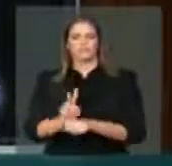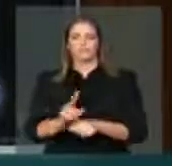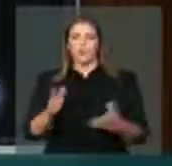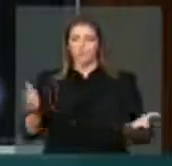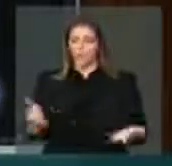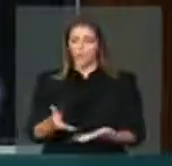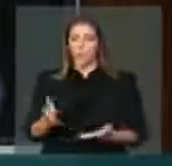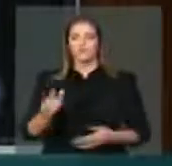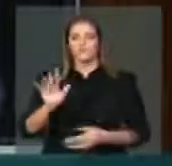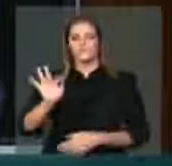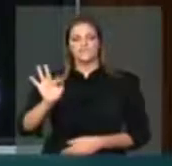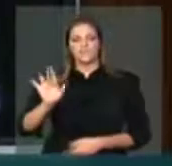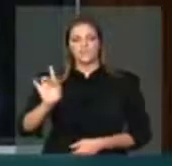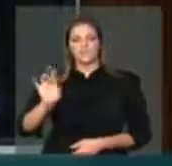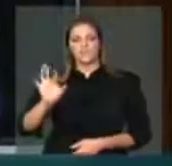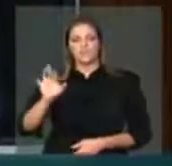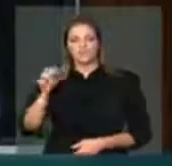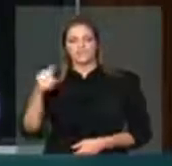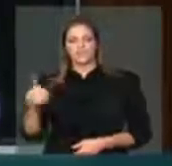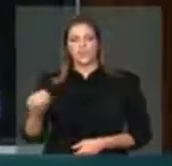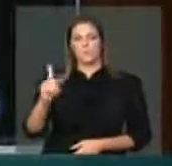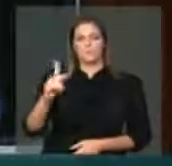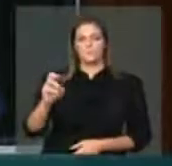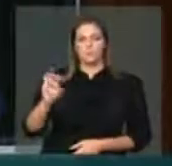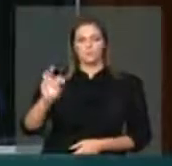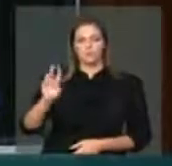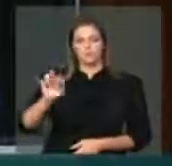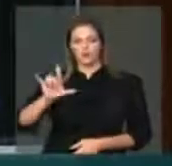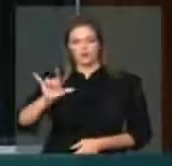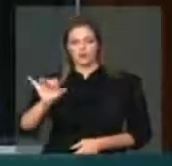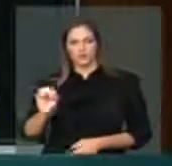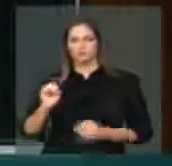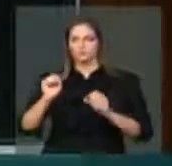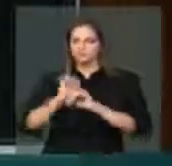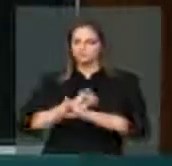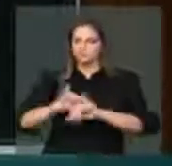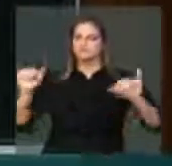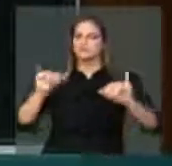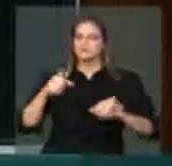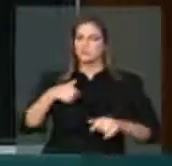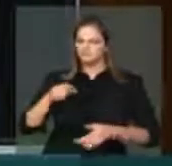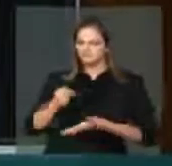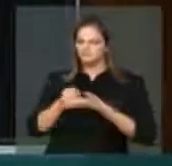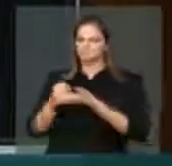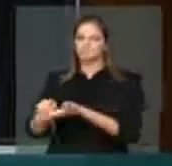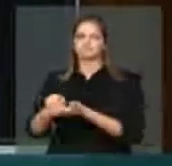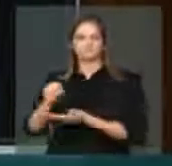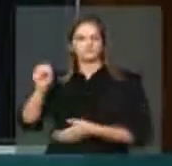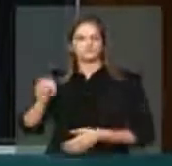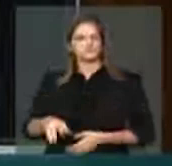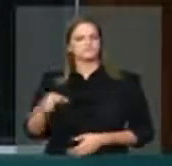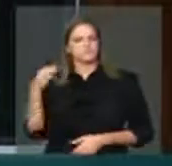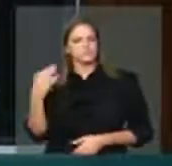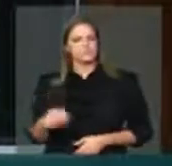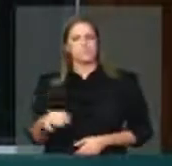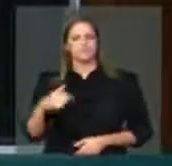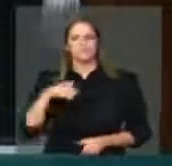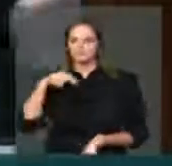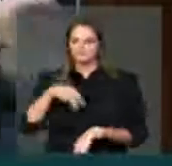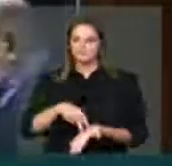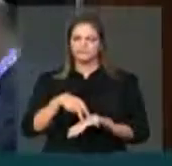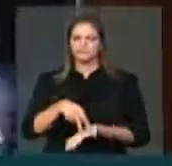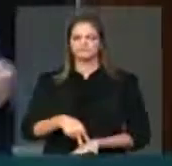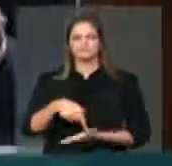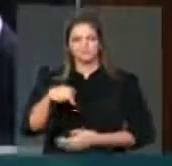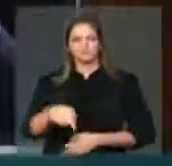essa manifestação. Manifestação com a qual nós queremos nos solidarizar aqui no Congresso Nacional e dizer que vamos manter aqui